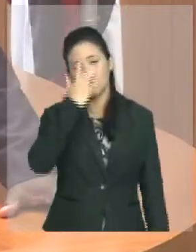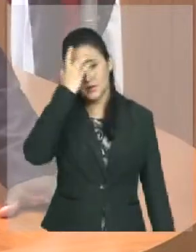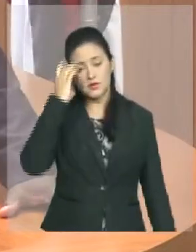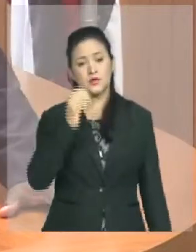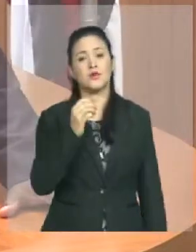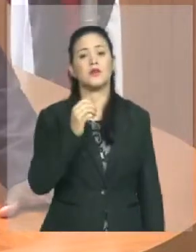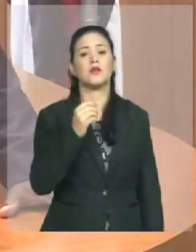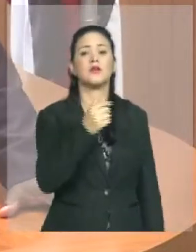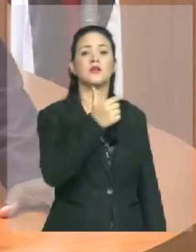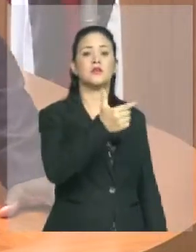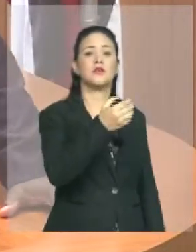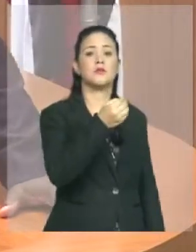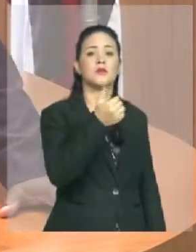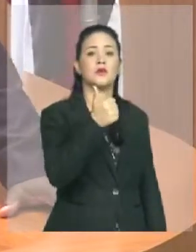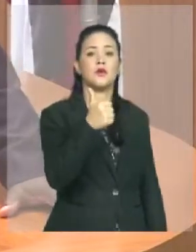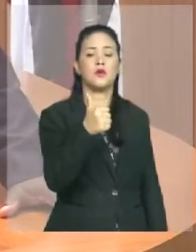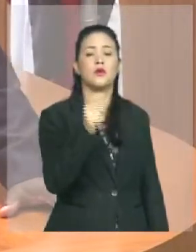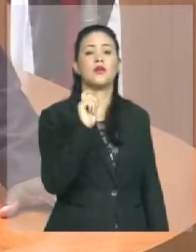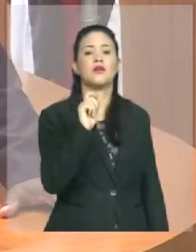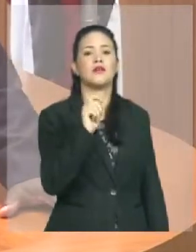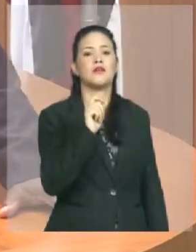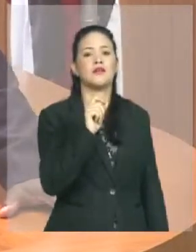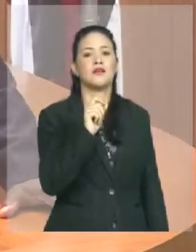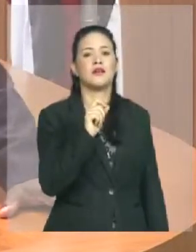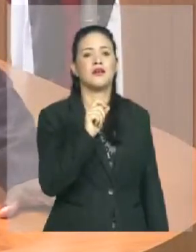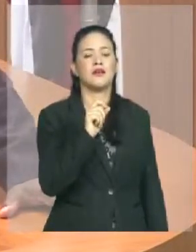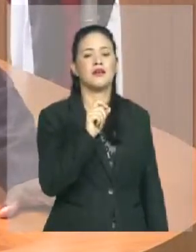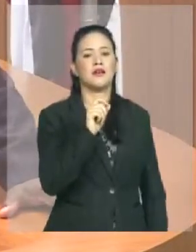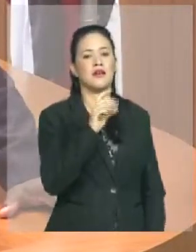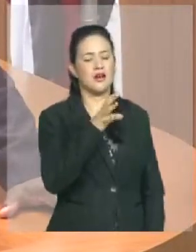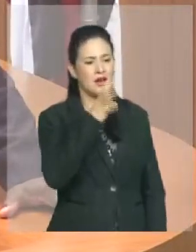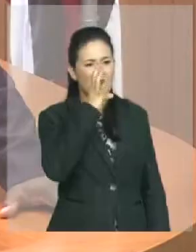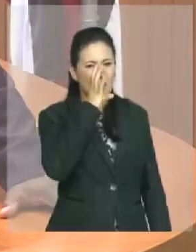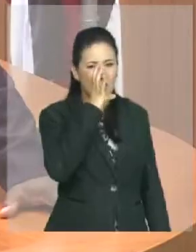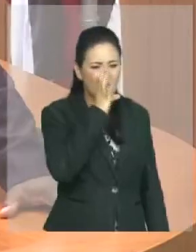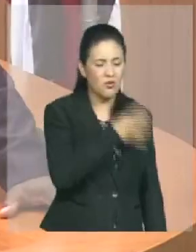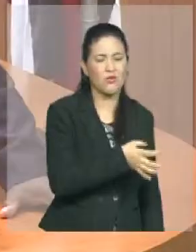2011 que estão sendo condenadas. Existem pessoas